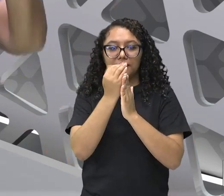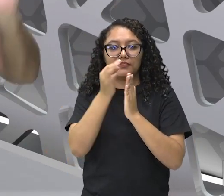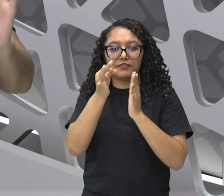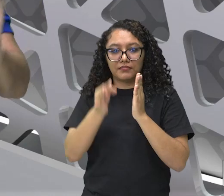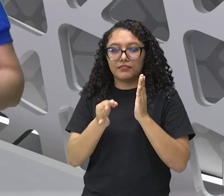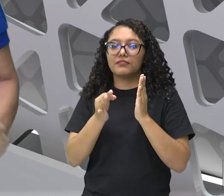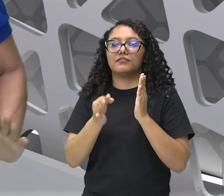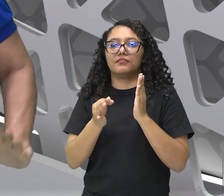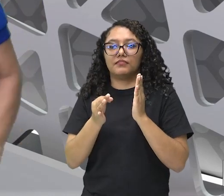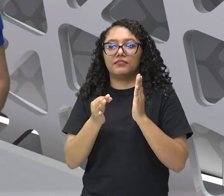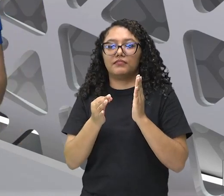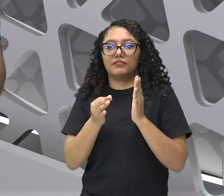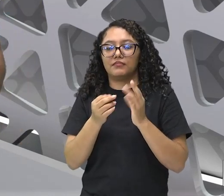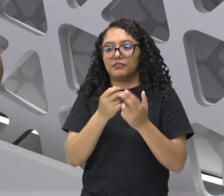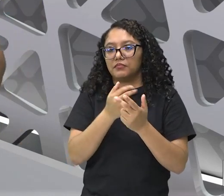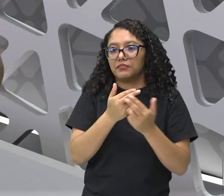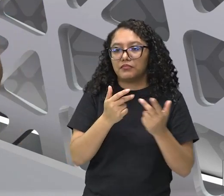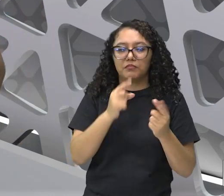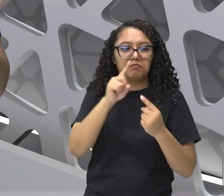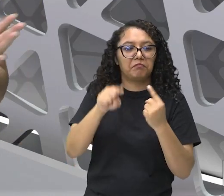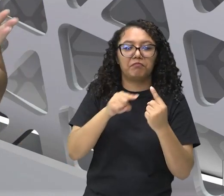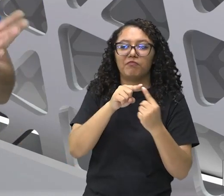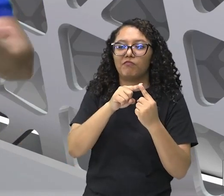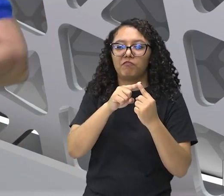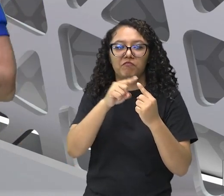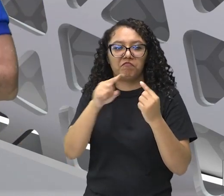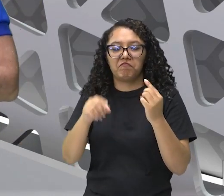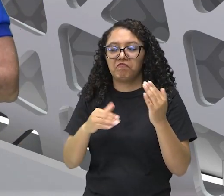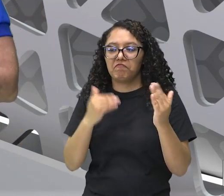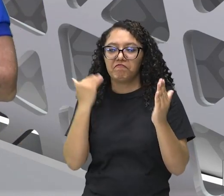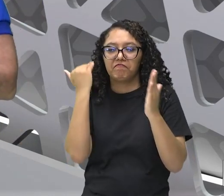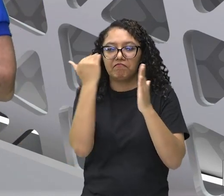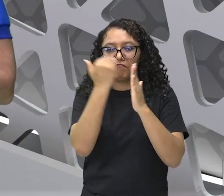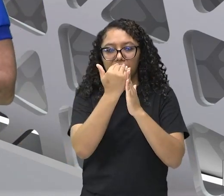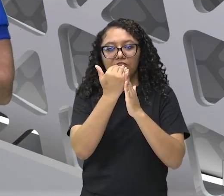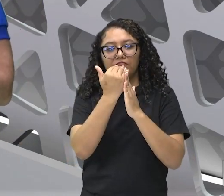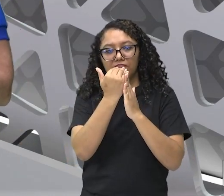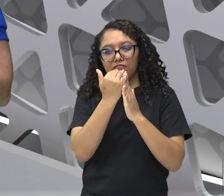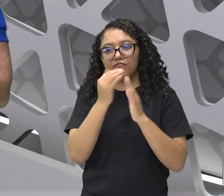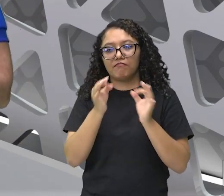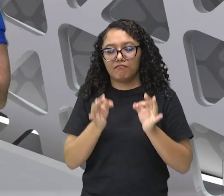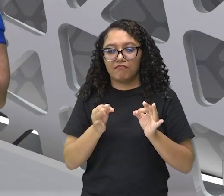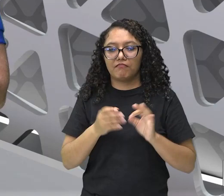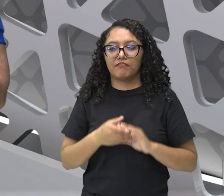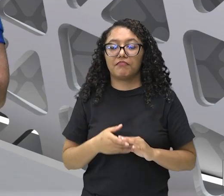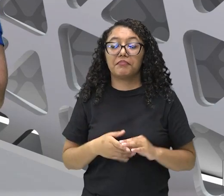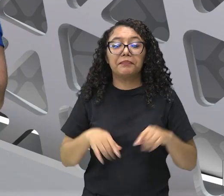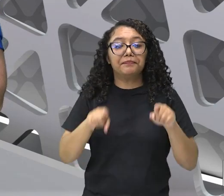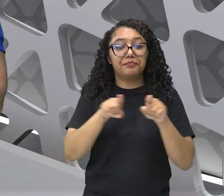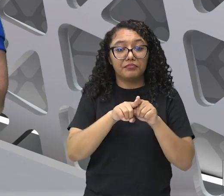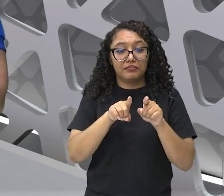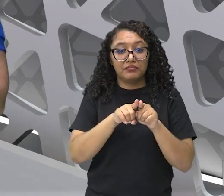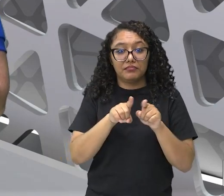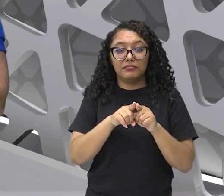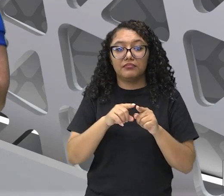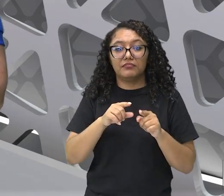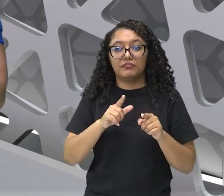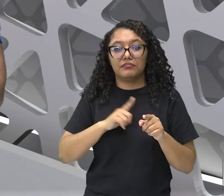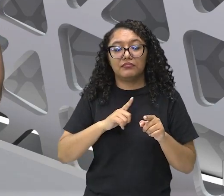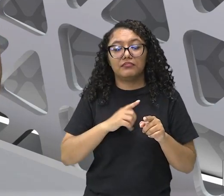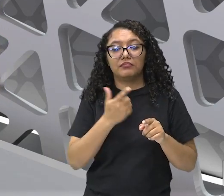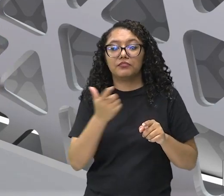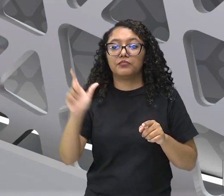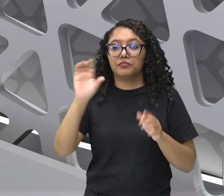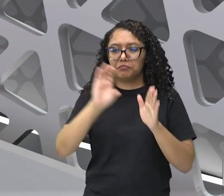situação, objetivo, através de algo, certo? Mas também vamos continuar vendo mais